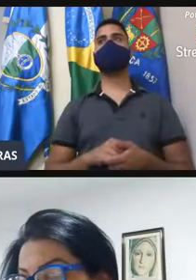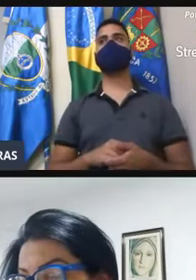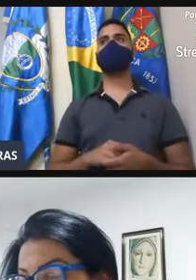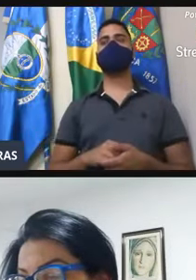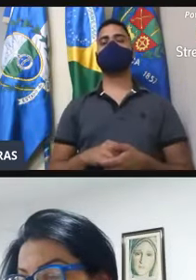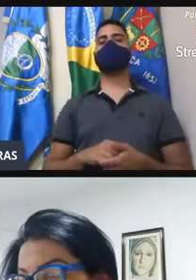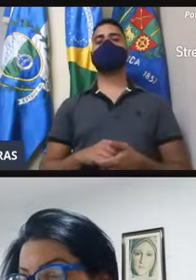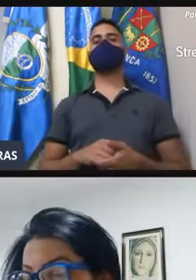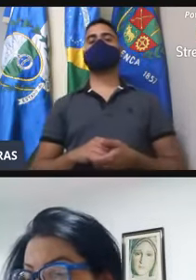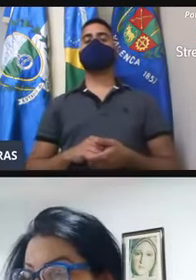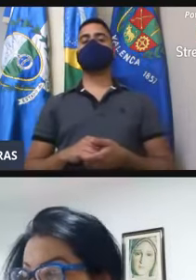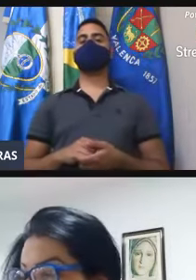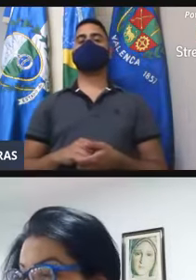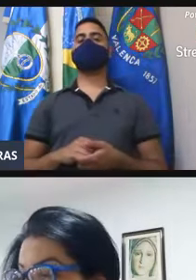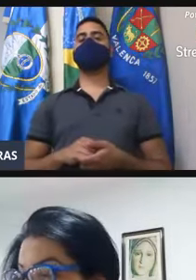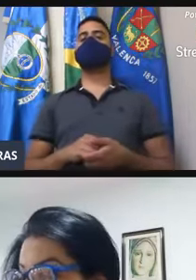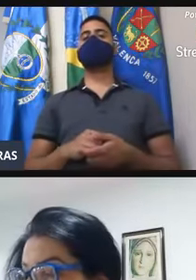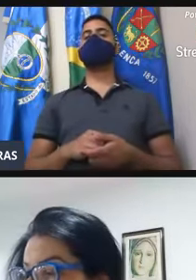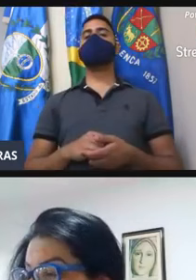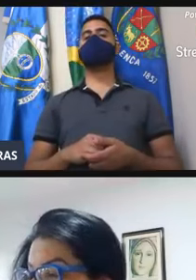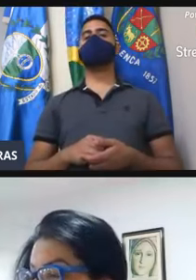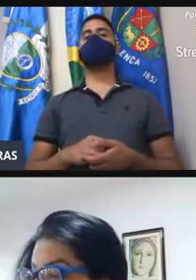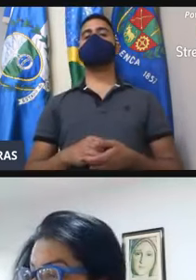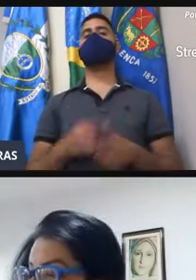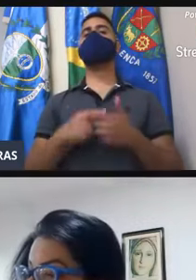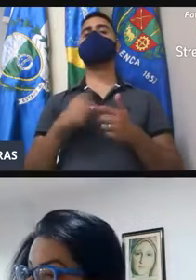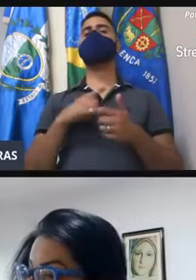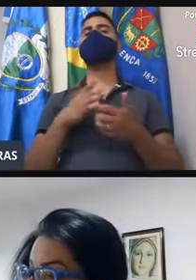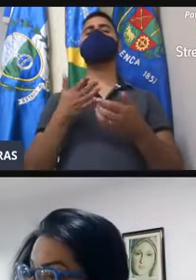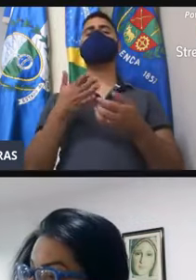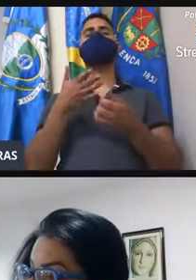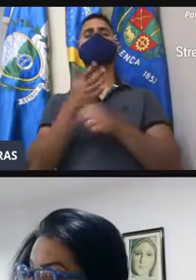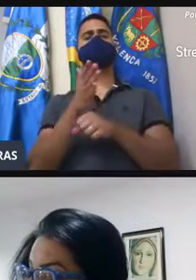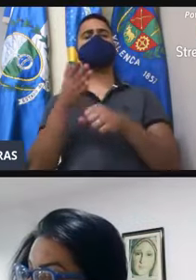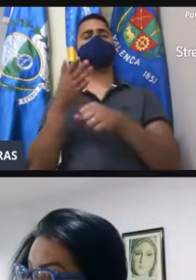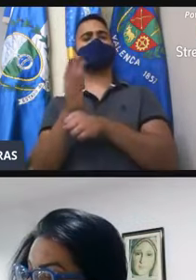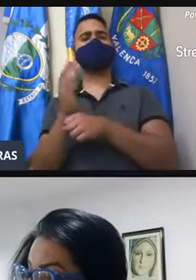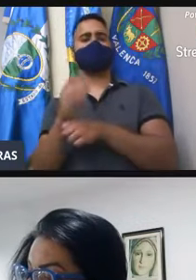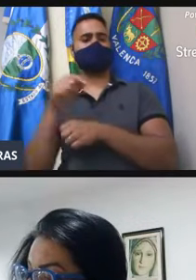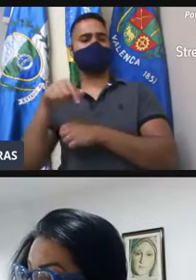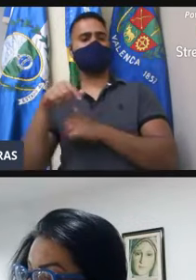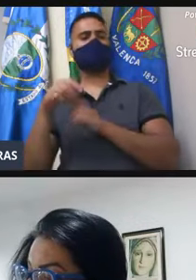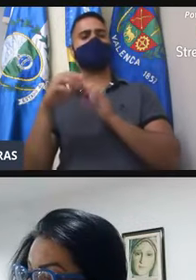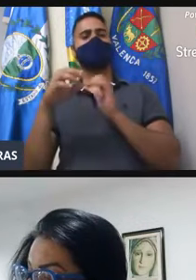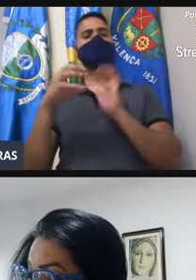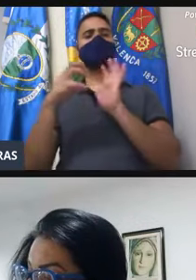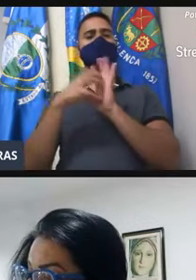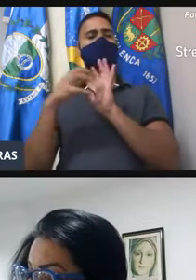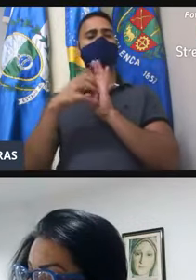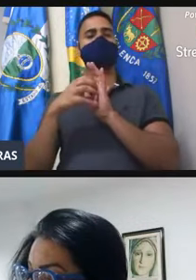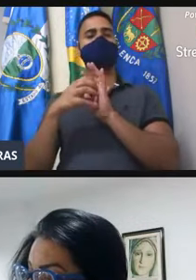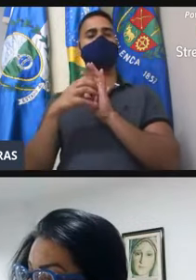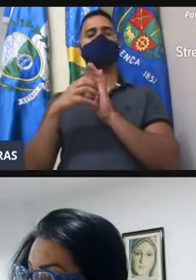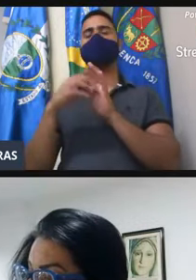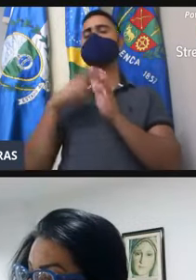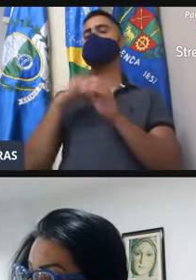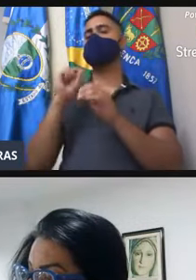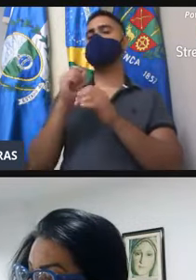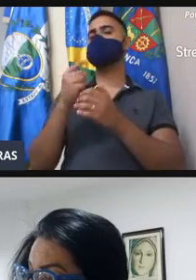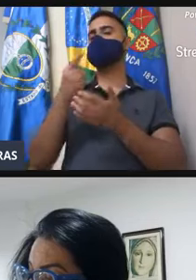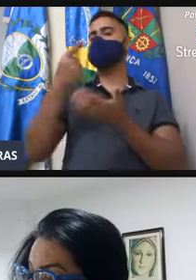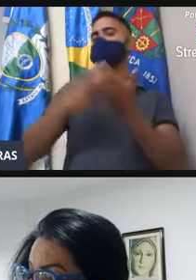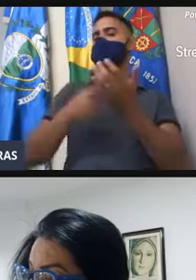essa votação, essa aprovação dessa situação num plenário, ela traz justamente a garantia